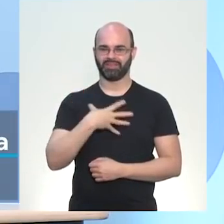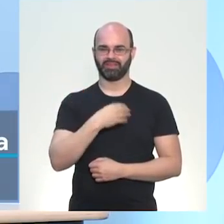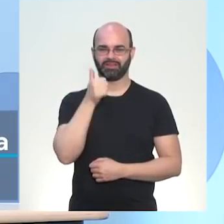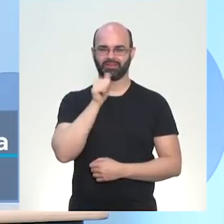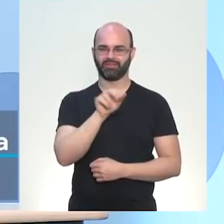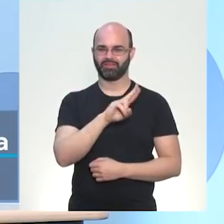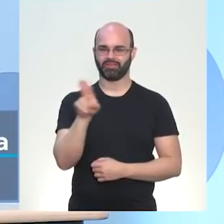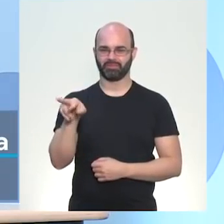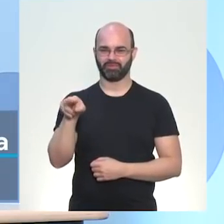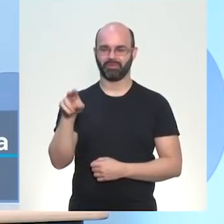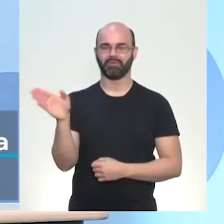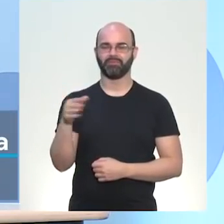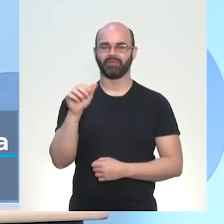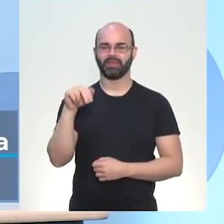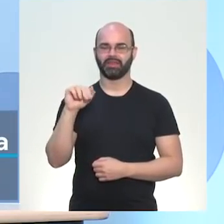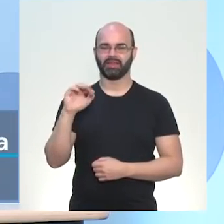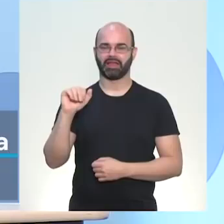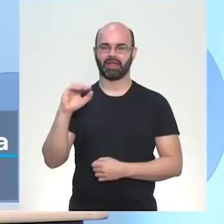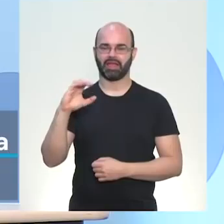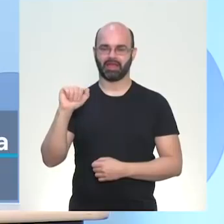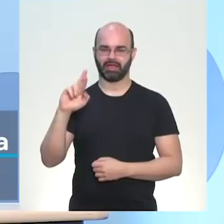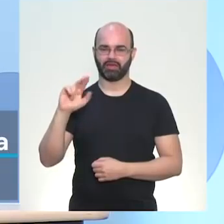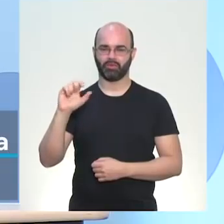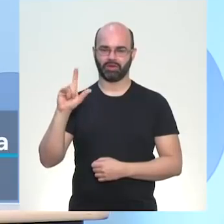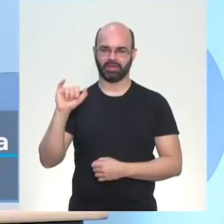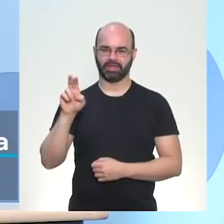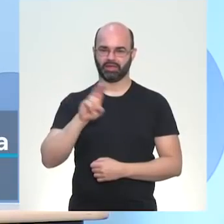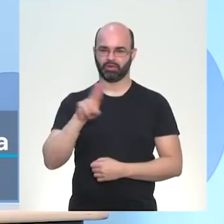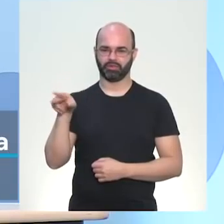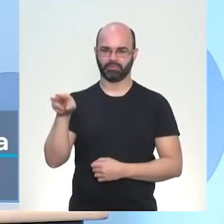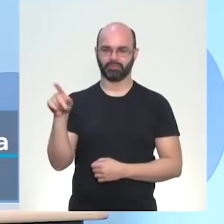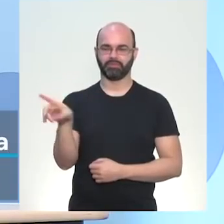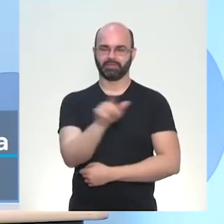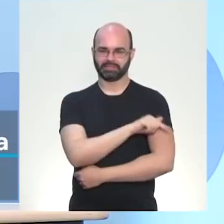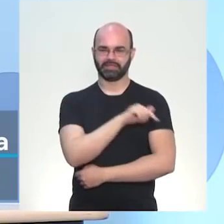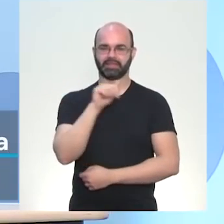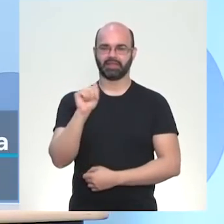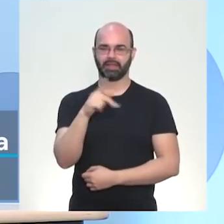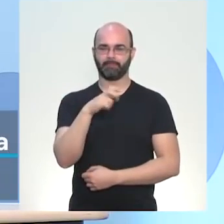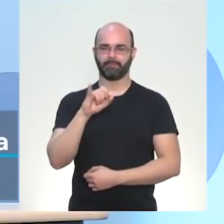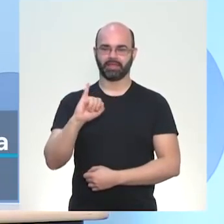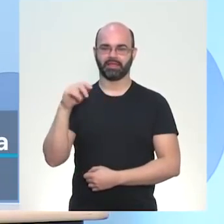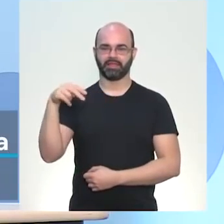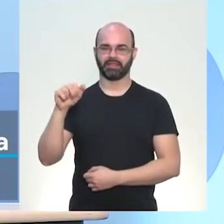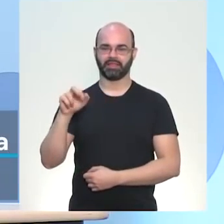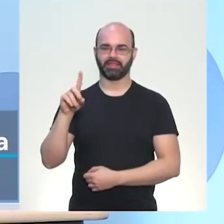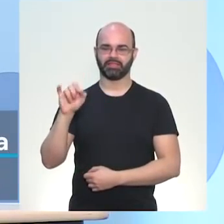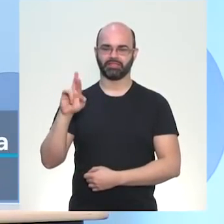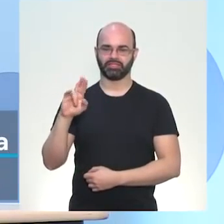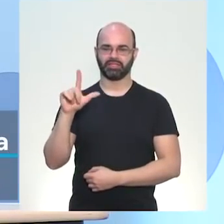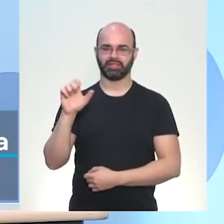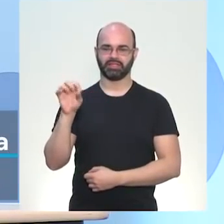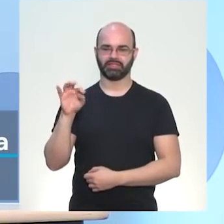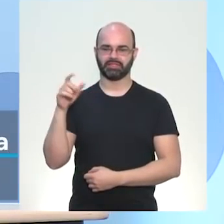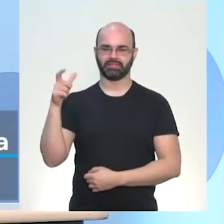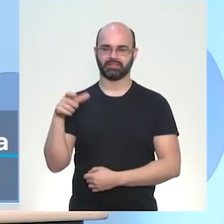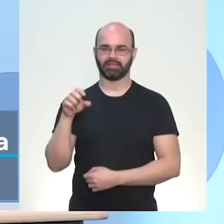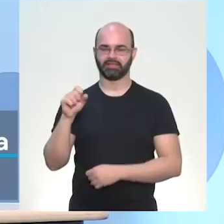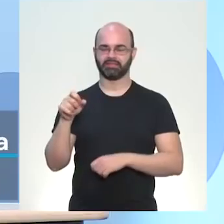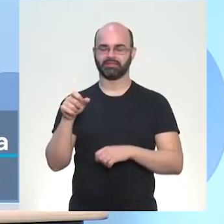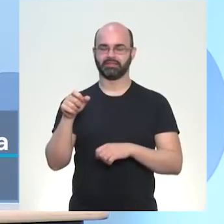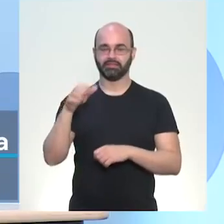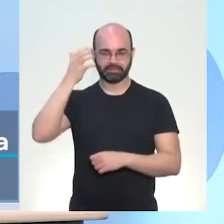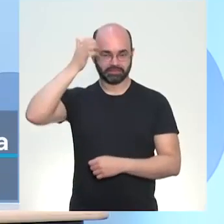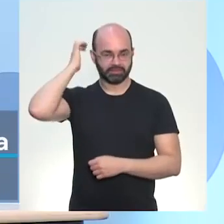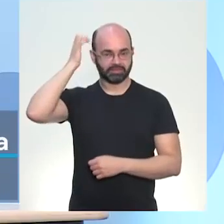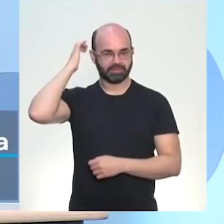também, mandando a resposta correta. E os alunos do 7º A da PEI, Nadir Lessa, de Santo André, estão admirando